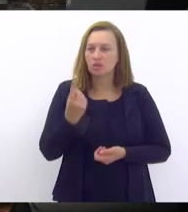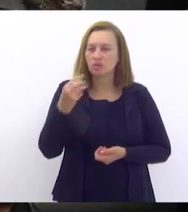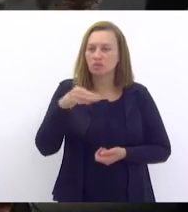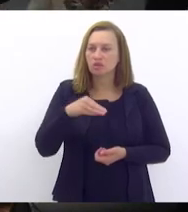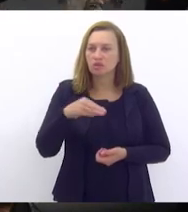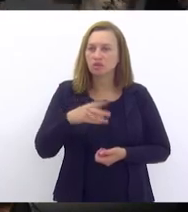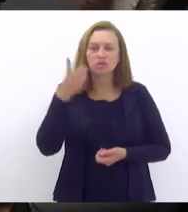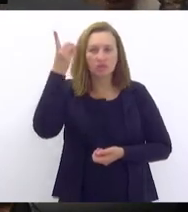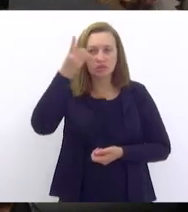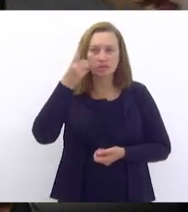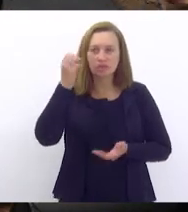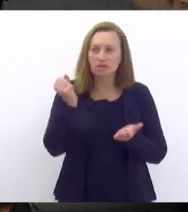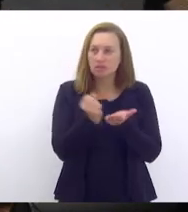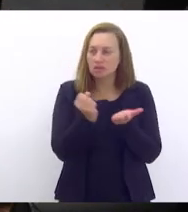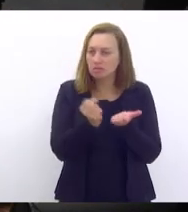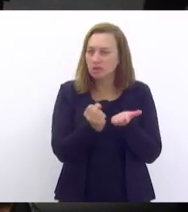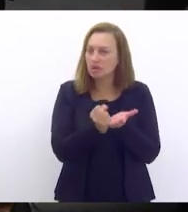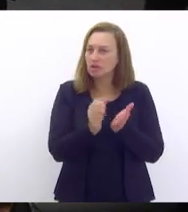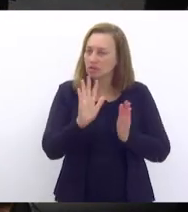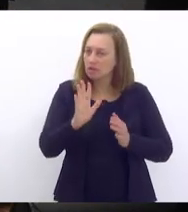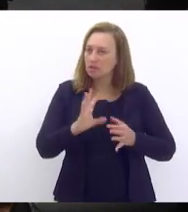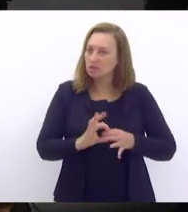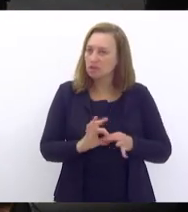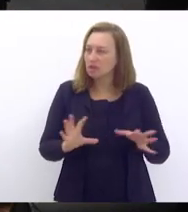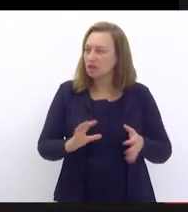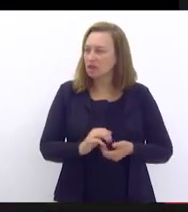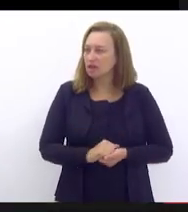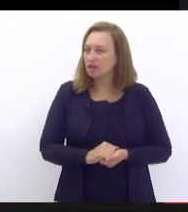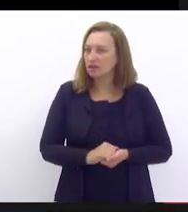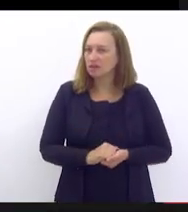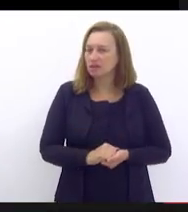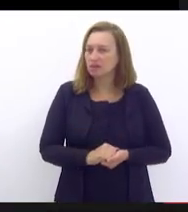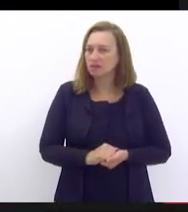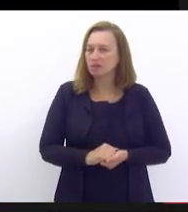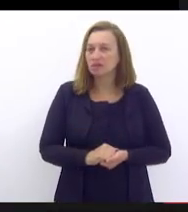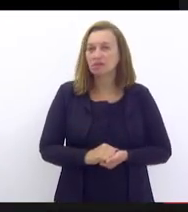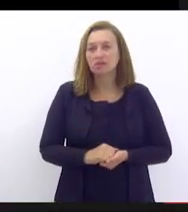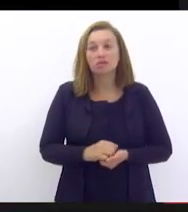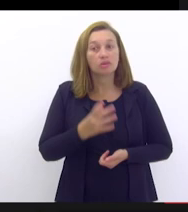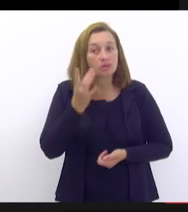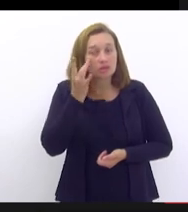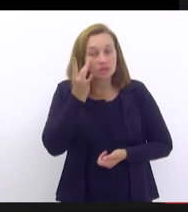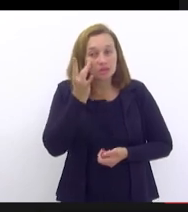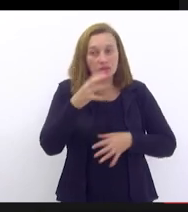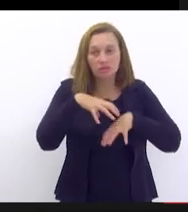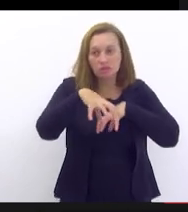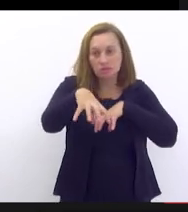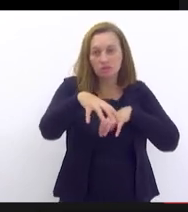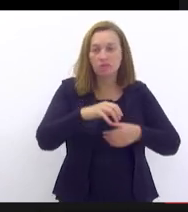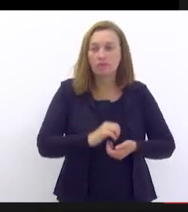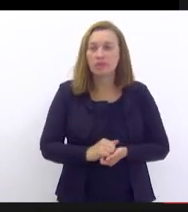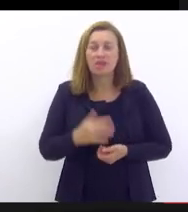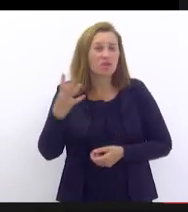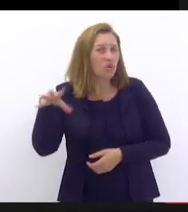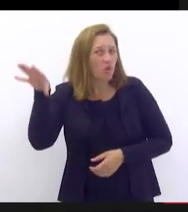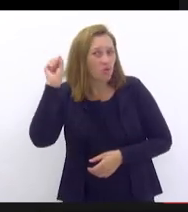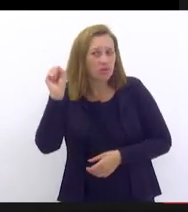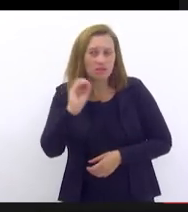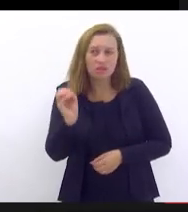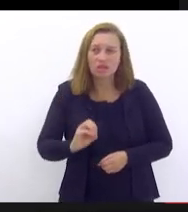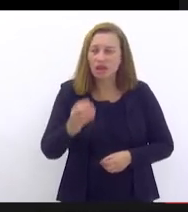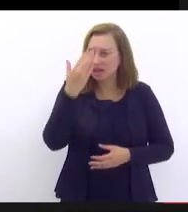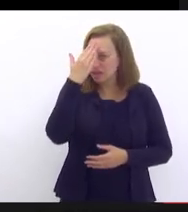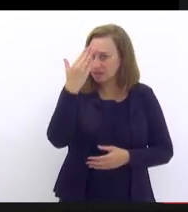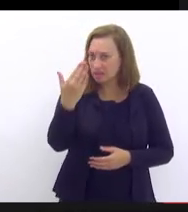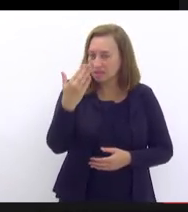deputado Samuel Malafaia. Já abro para o senhor. Eu estou presente, assistindo. Não acho que não estão me ouvindo. Quero primeiro agradecer